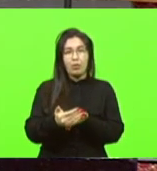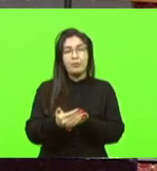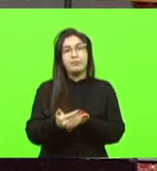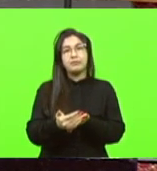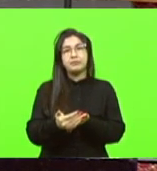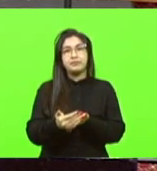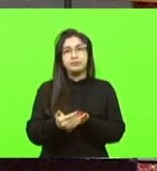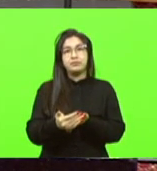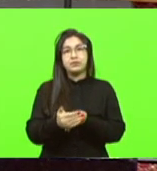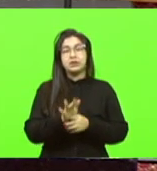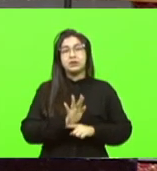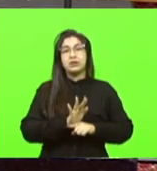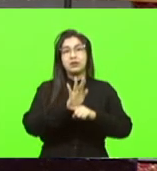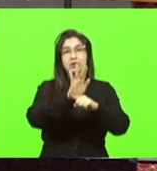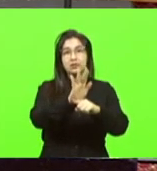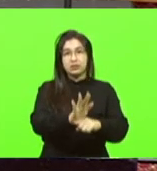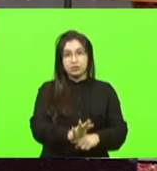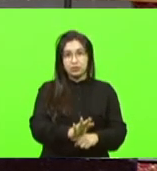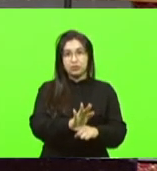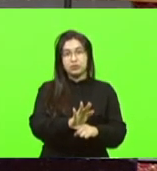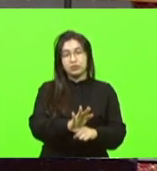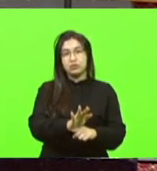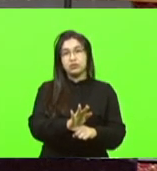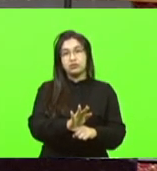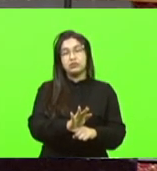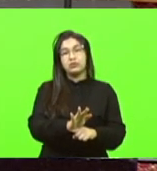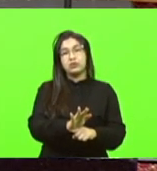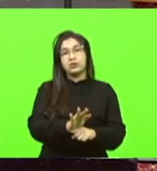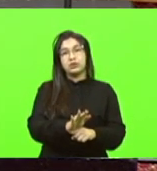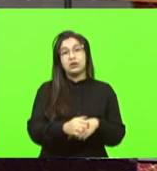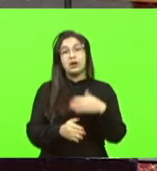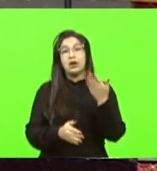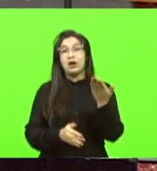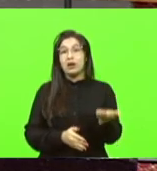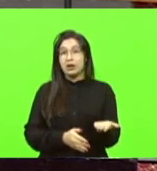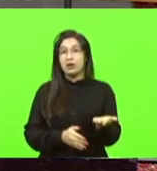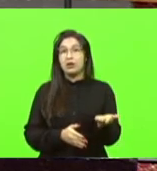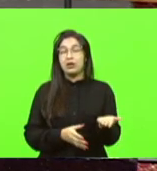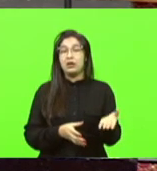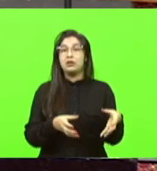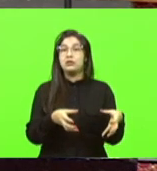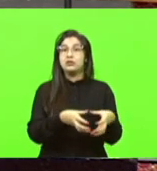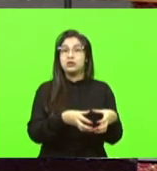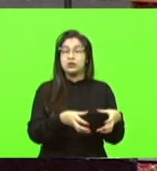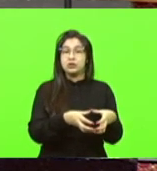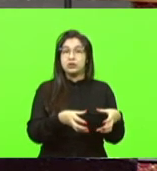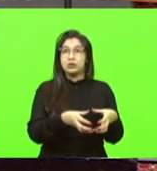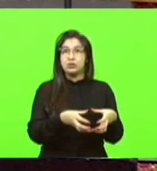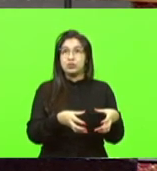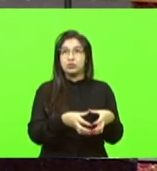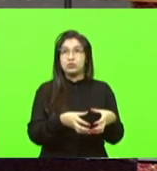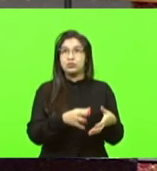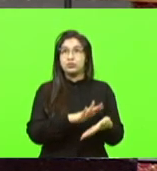momento privilegiar aqueles que nesse momento estão sendo